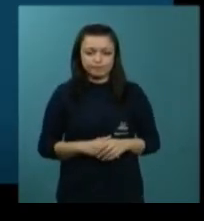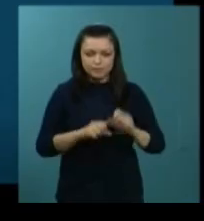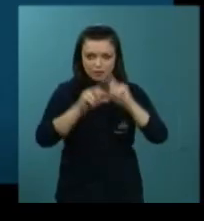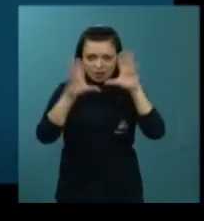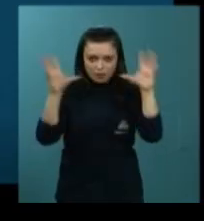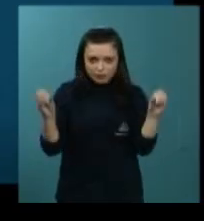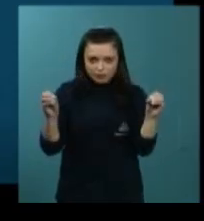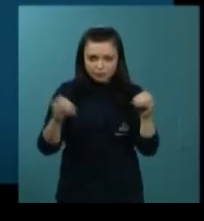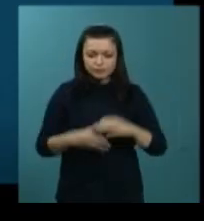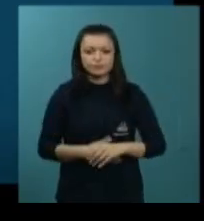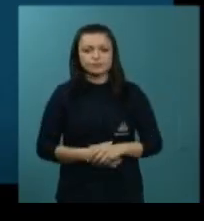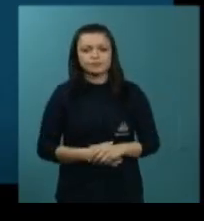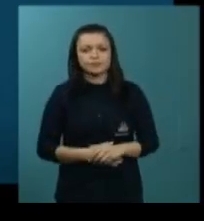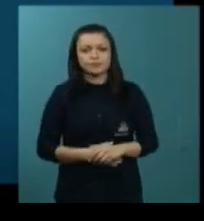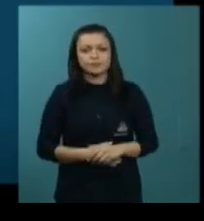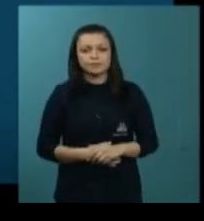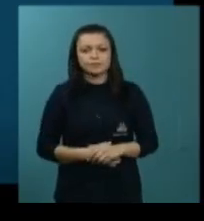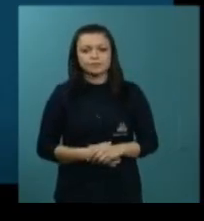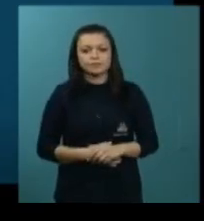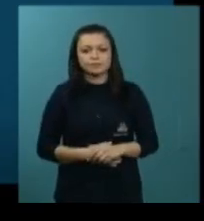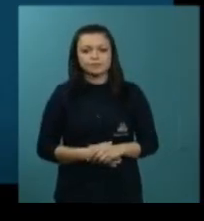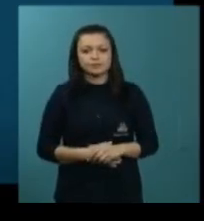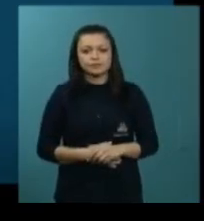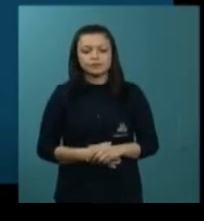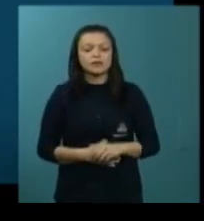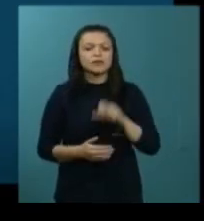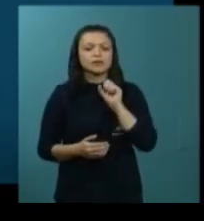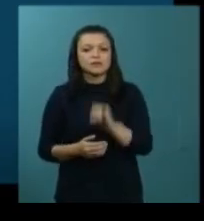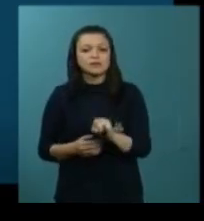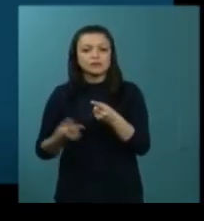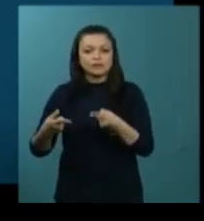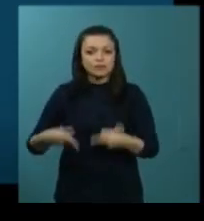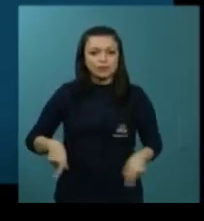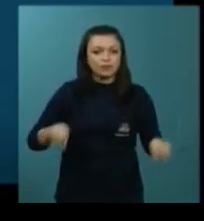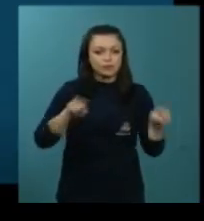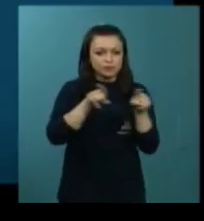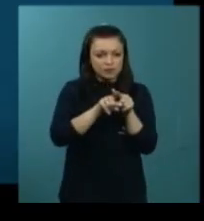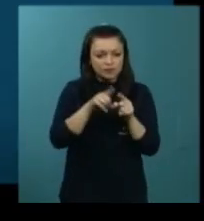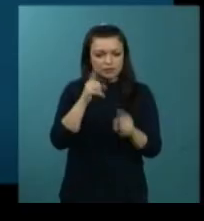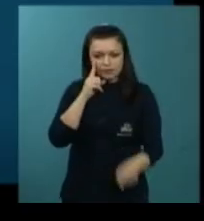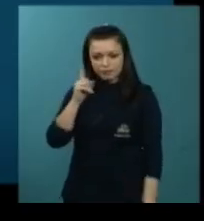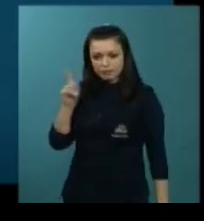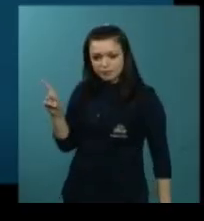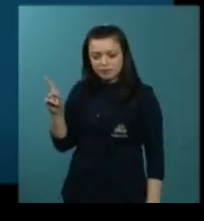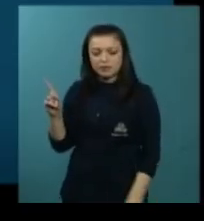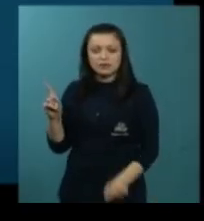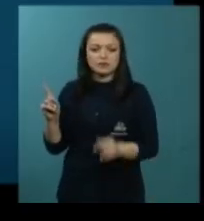claro para todos? Se nós voltarmos ao nosso exemplo,